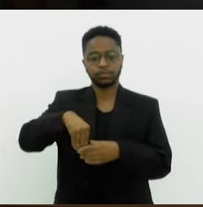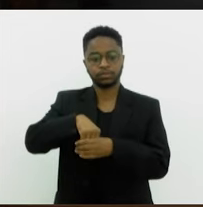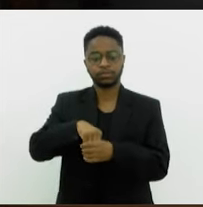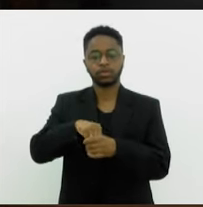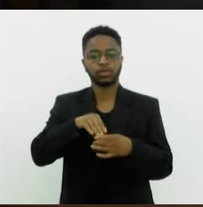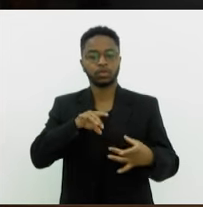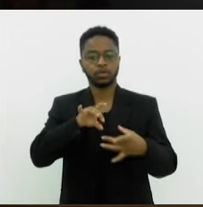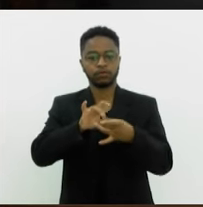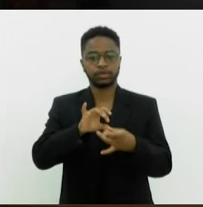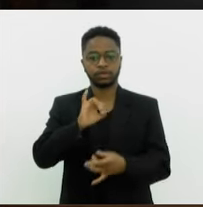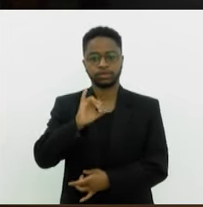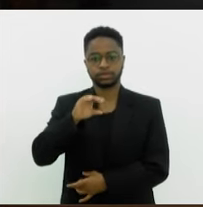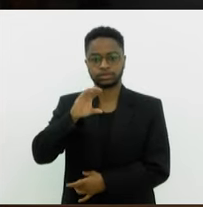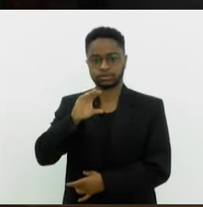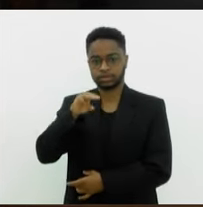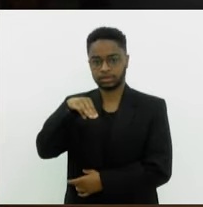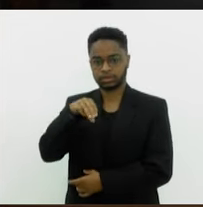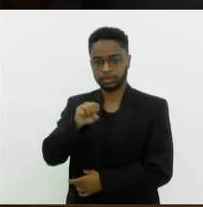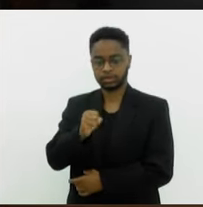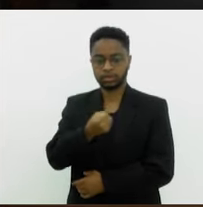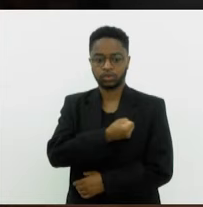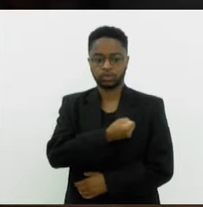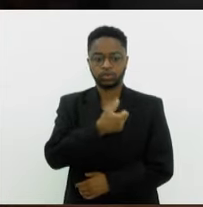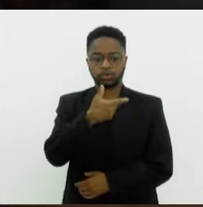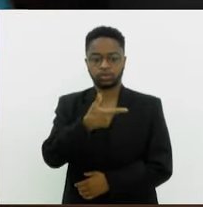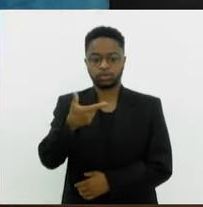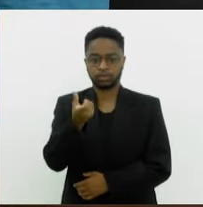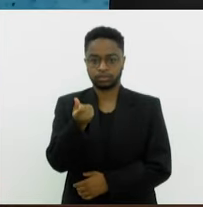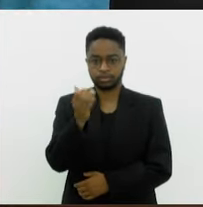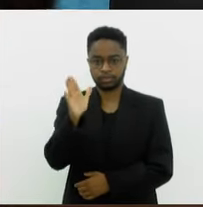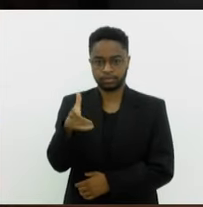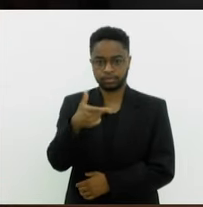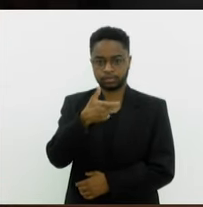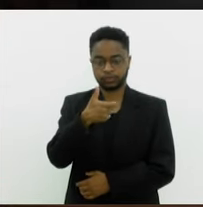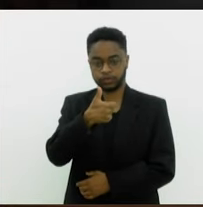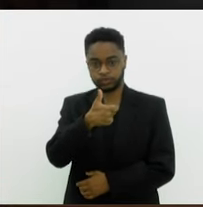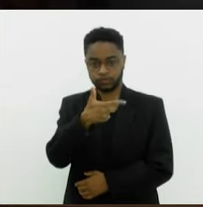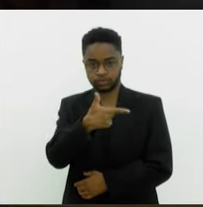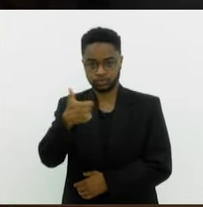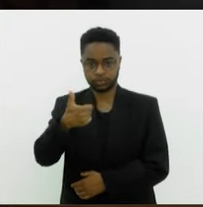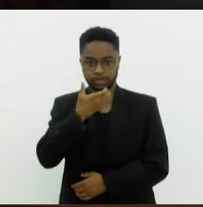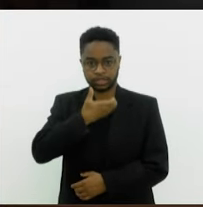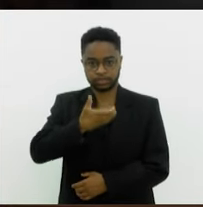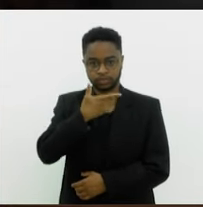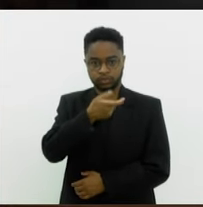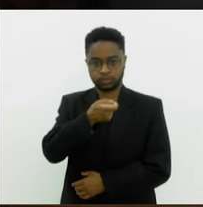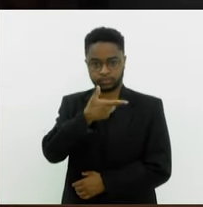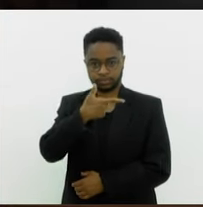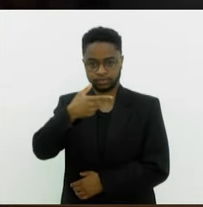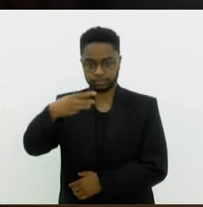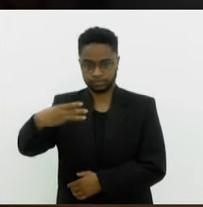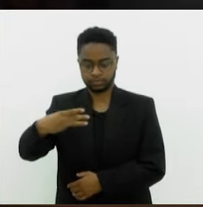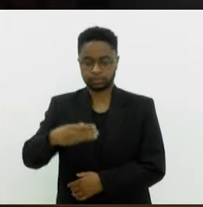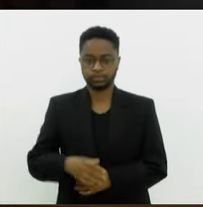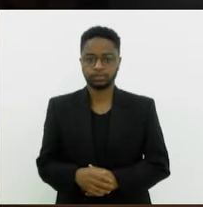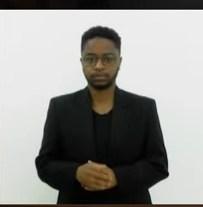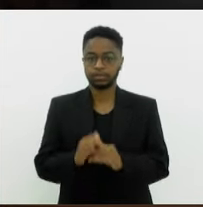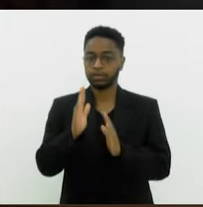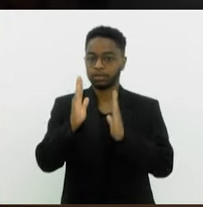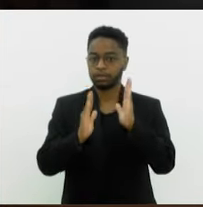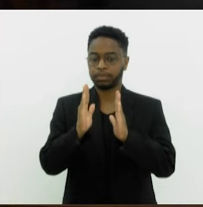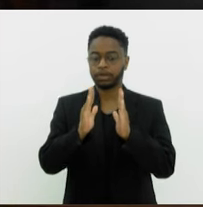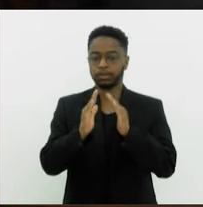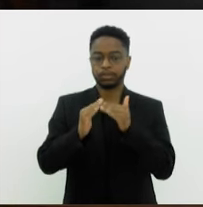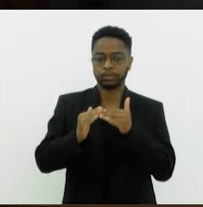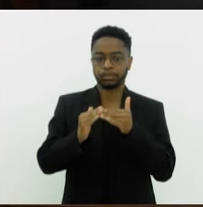convênios ICMS número 226, de 21 de dezembro de 2023, que prorroga as